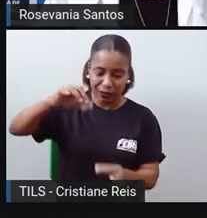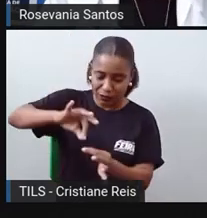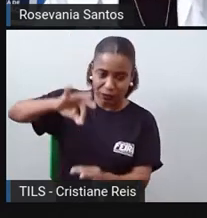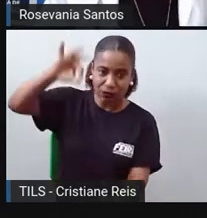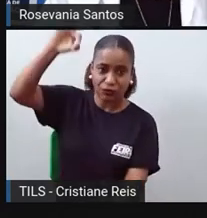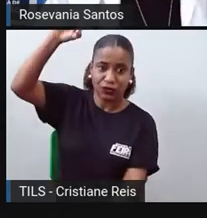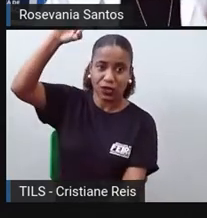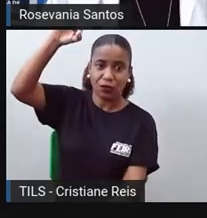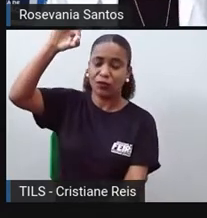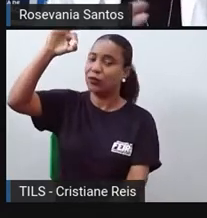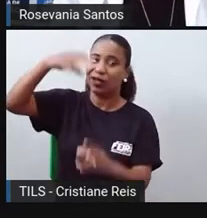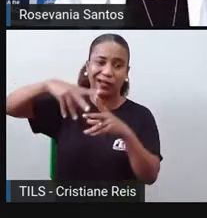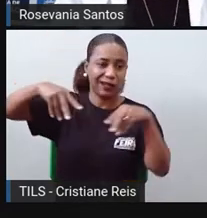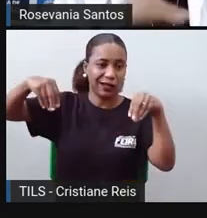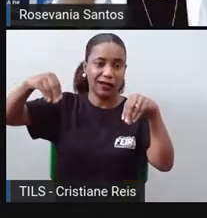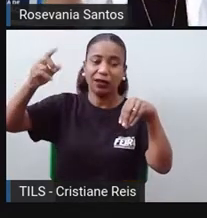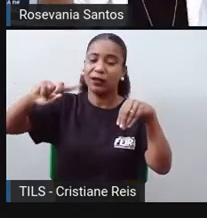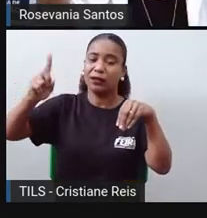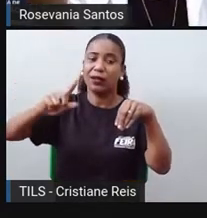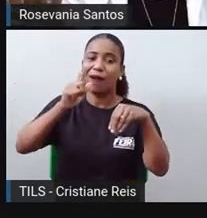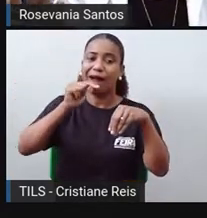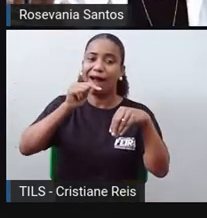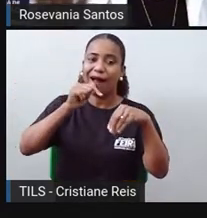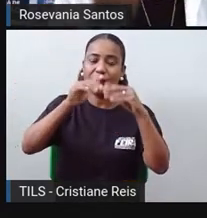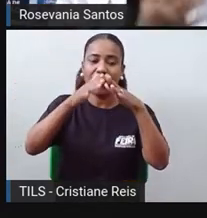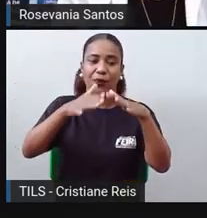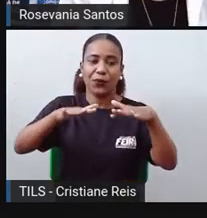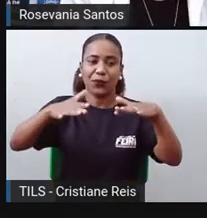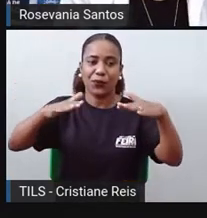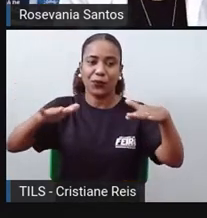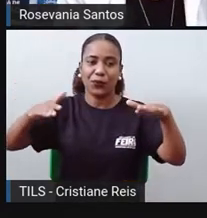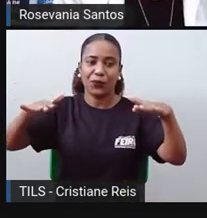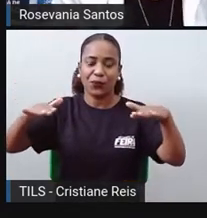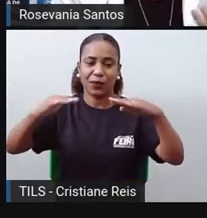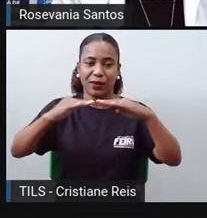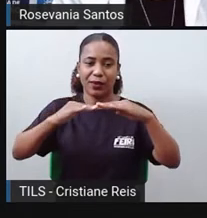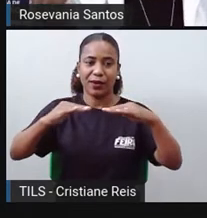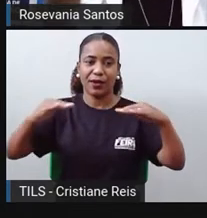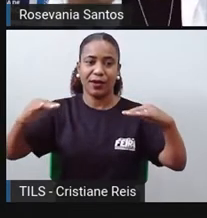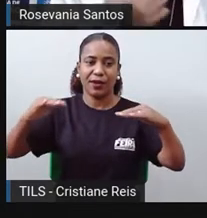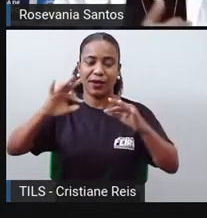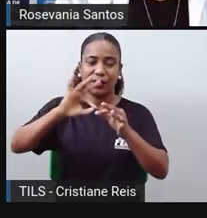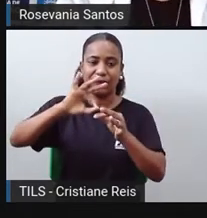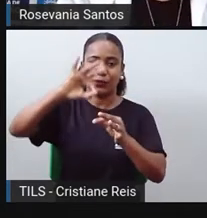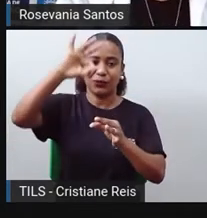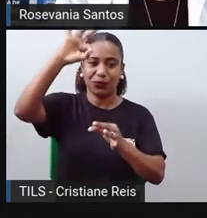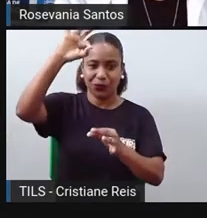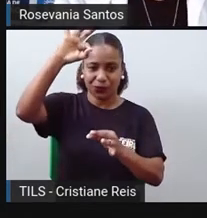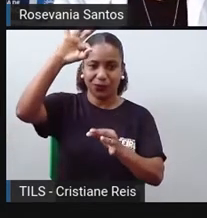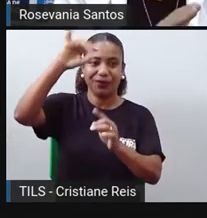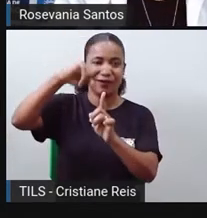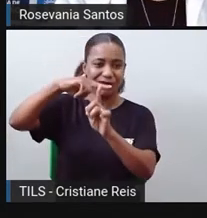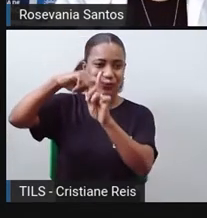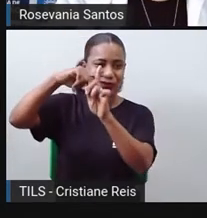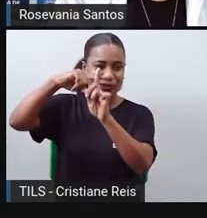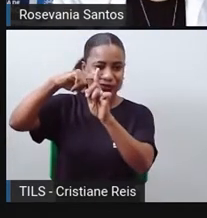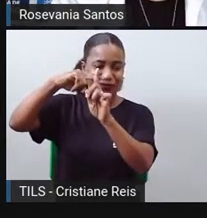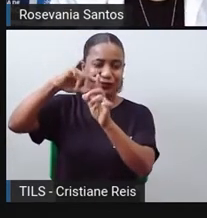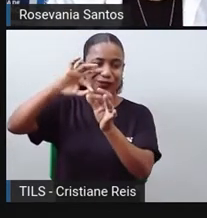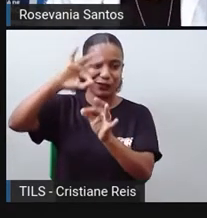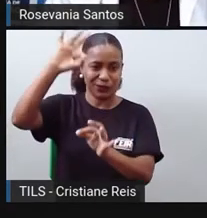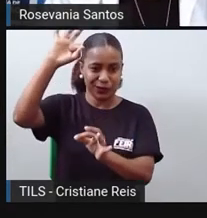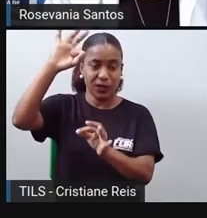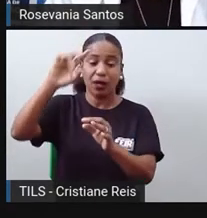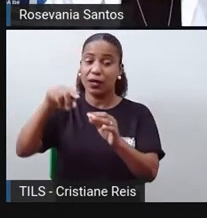para cima ou para baixo. O que está acima do nível do mar, a gente tem altitude positiva, e o que está abaixo do mar, altitude